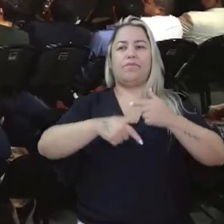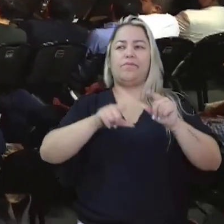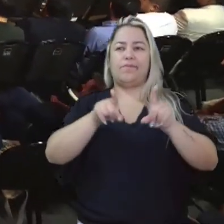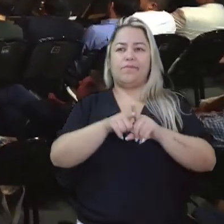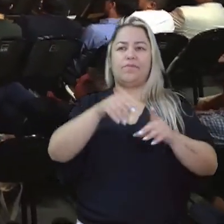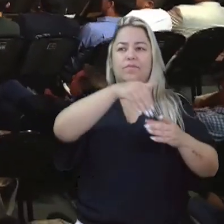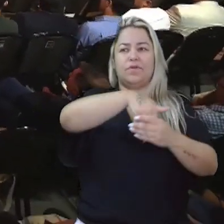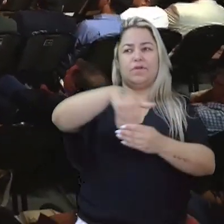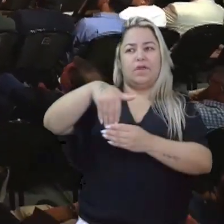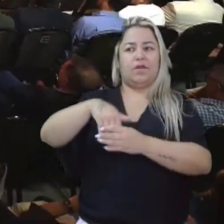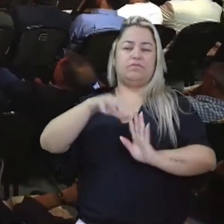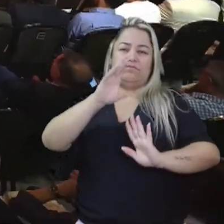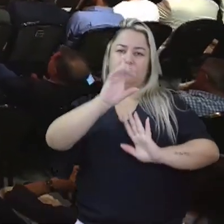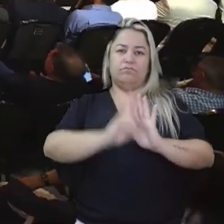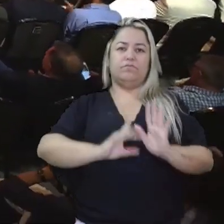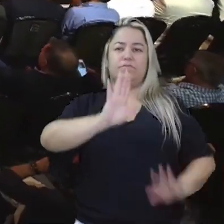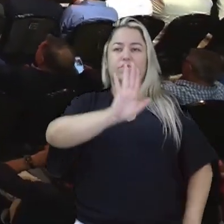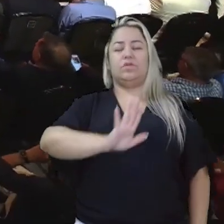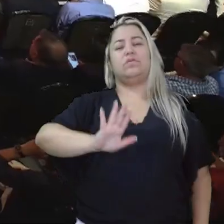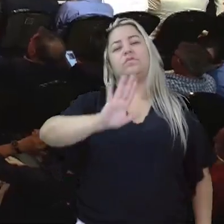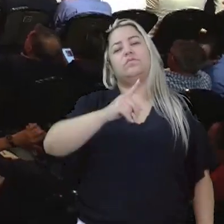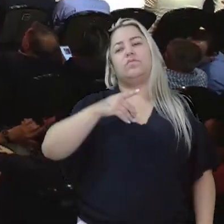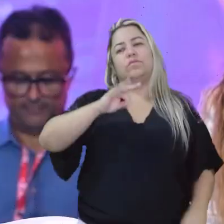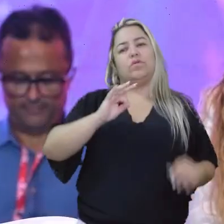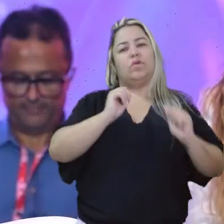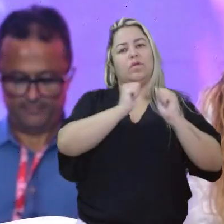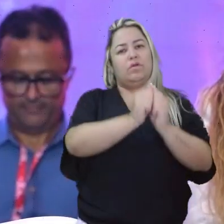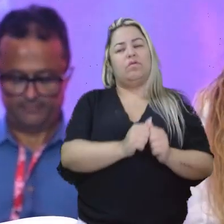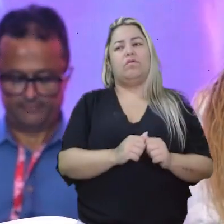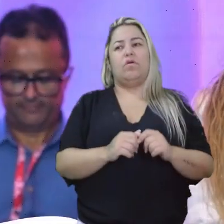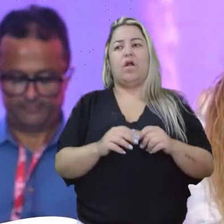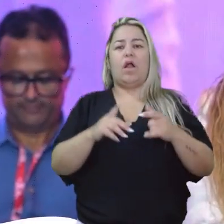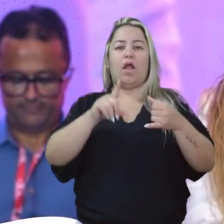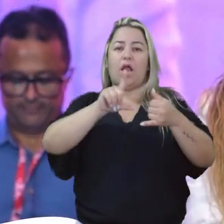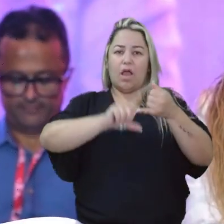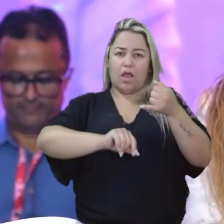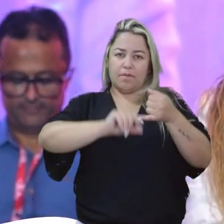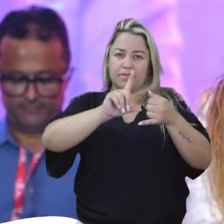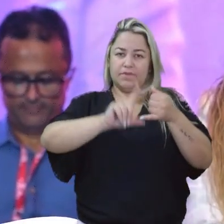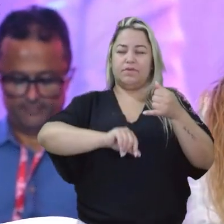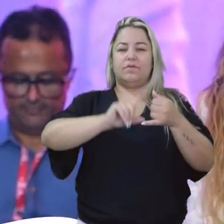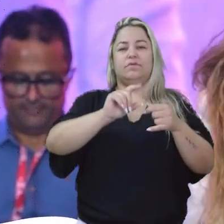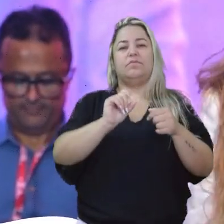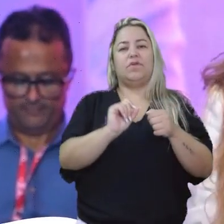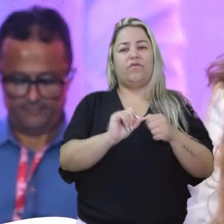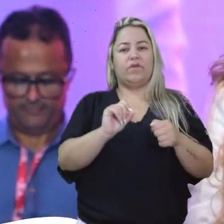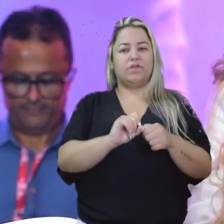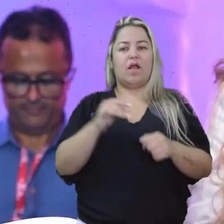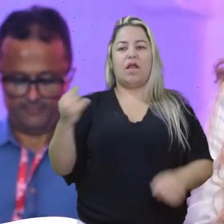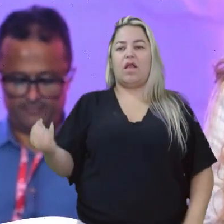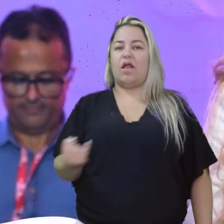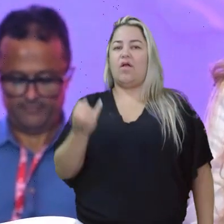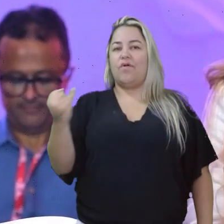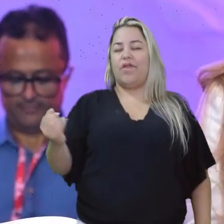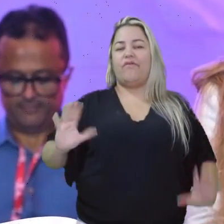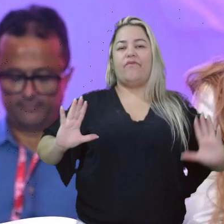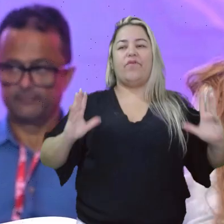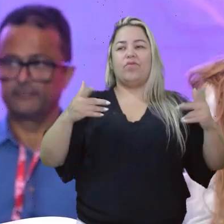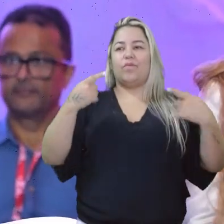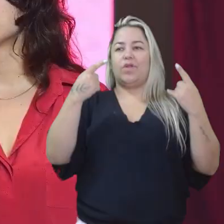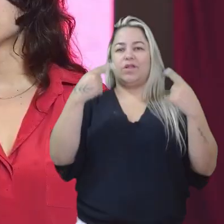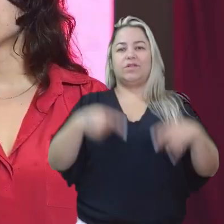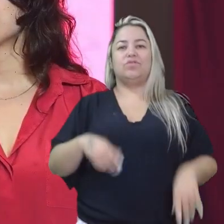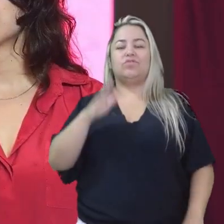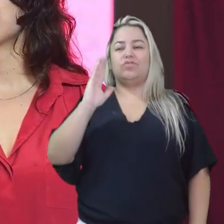processo eleitoral, a direção nacional do PT, juntamente com a Fundação Perseu Abramo, realizou um importante evento político